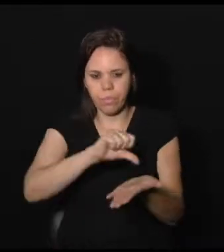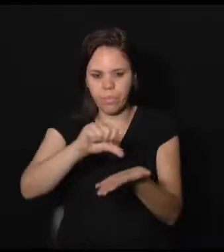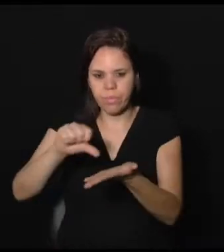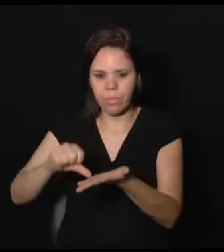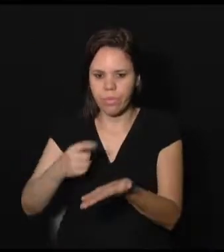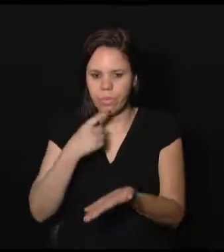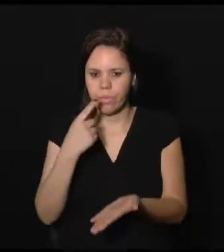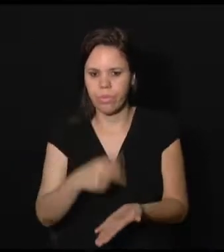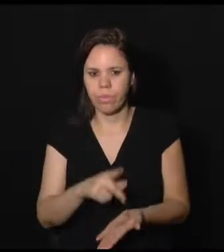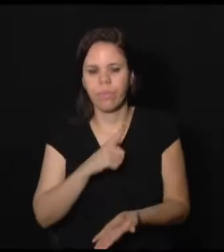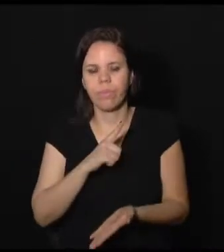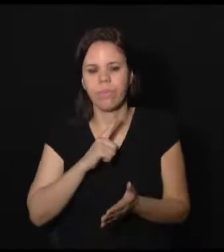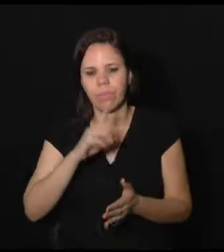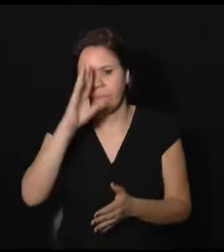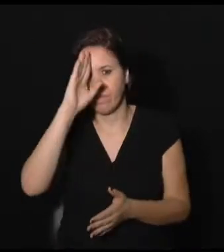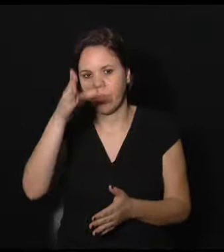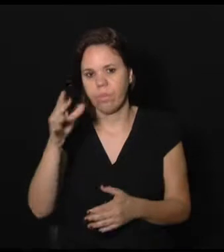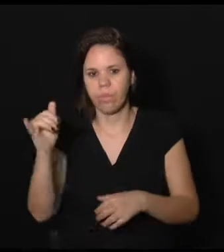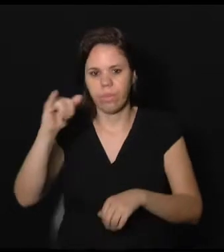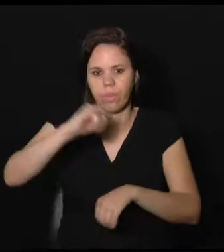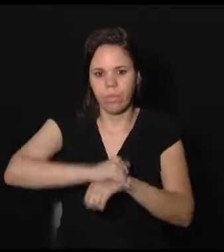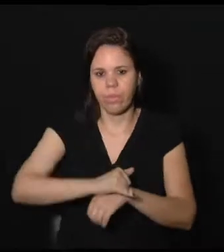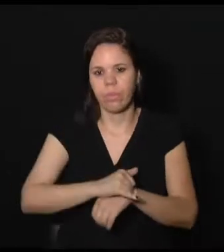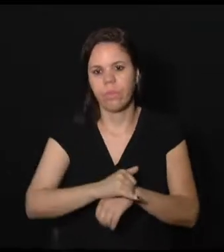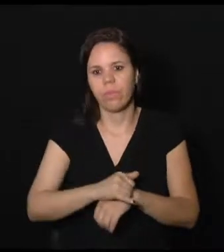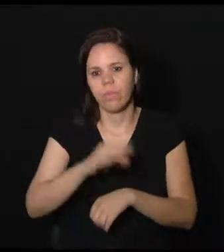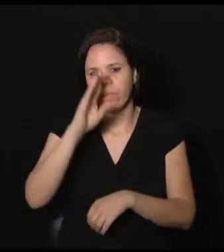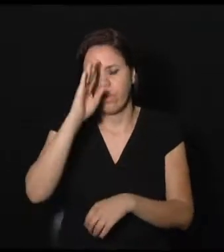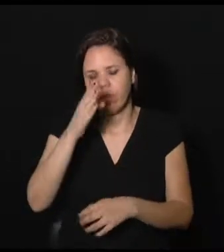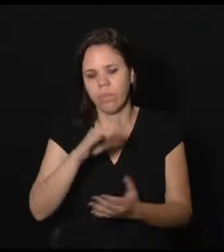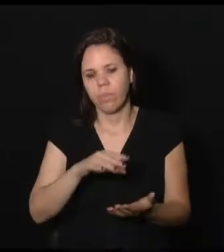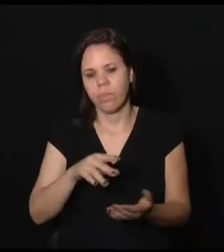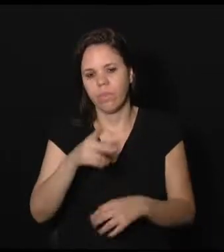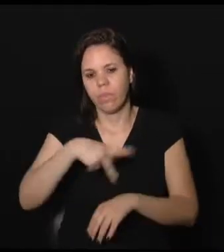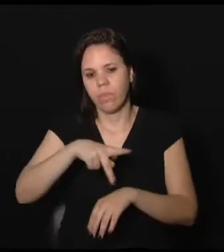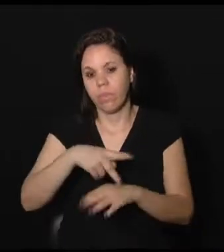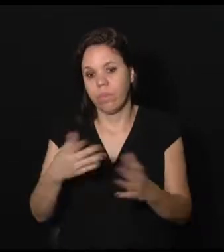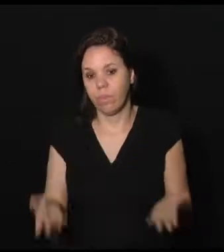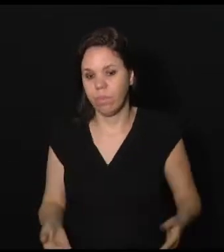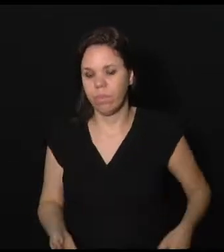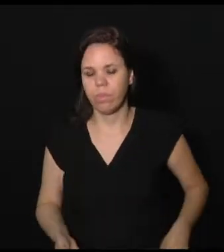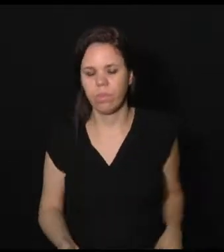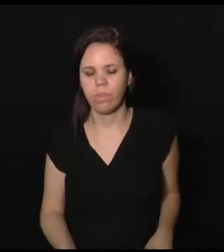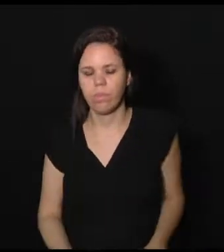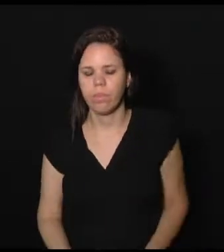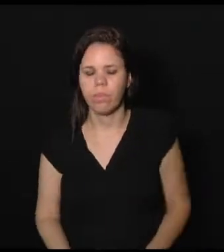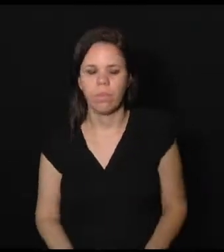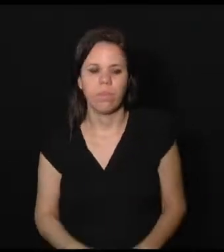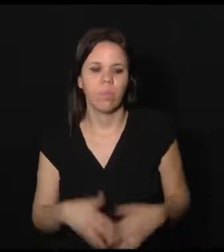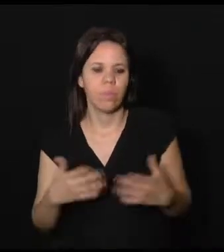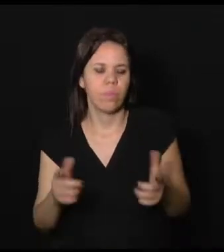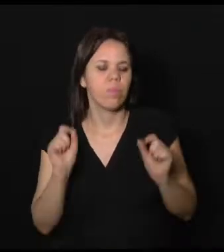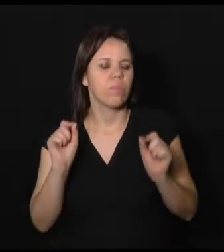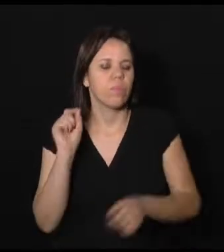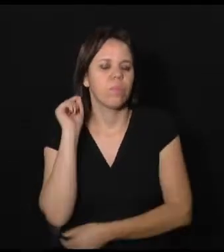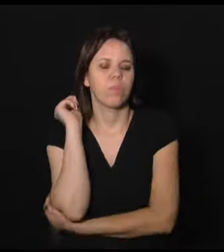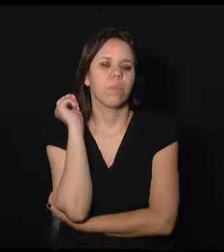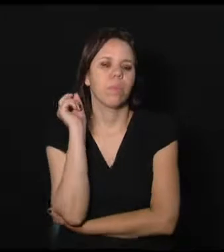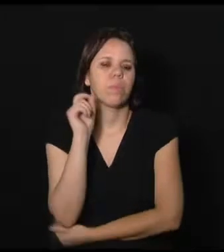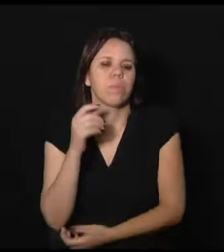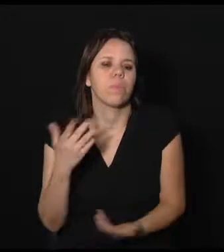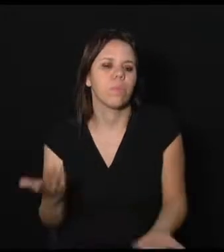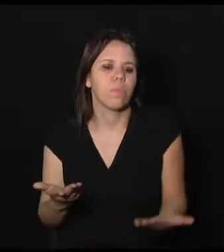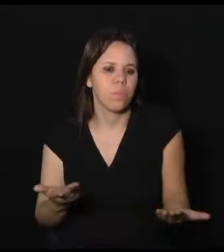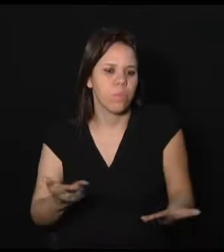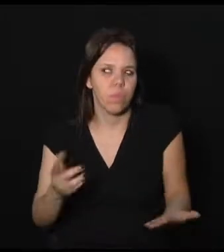está localizados os principais aeroportos do país. Então, o ponto será que